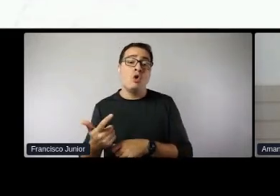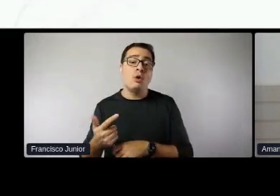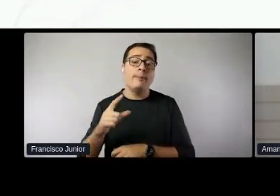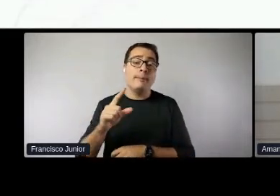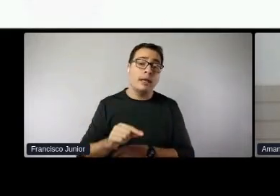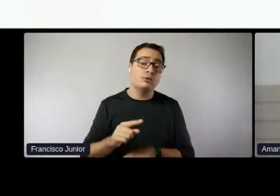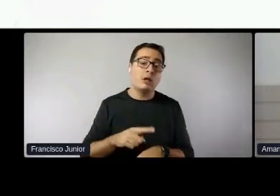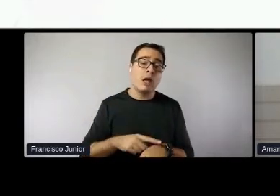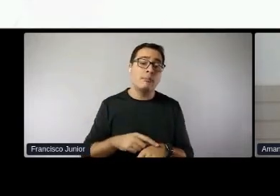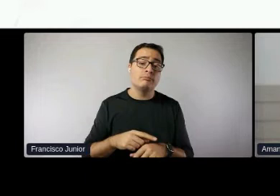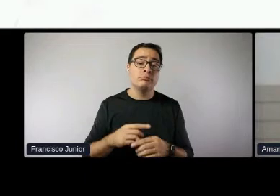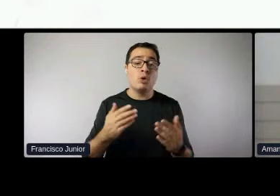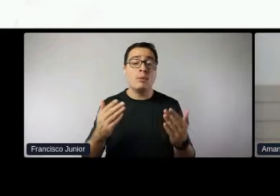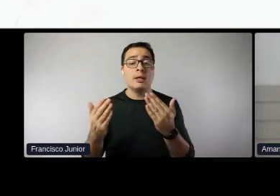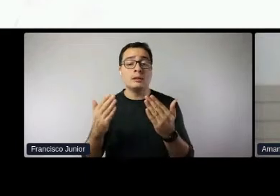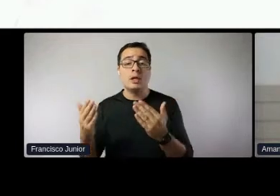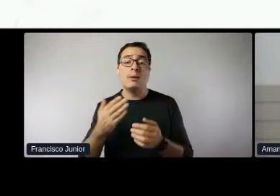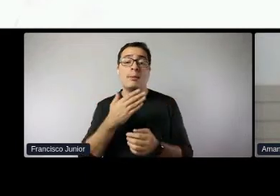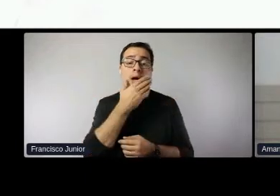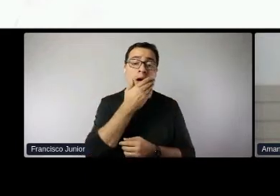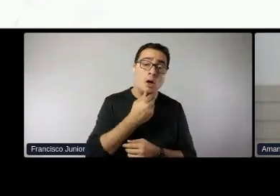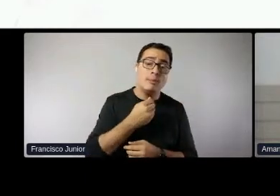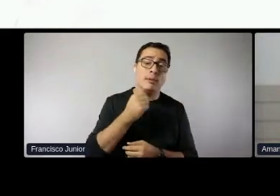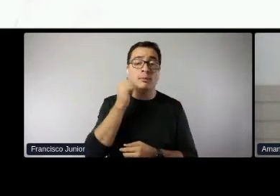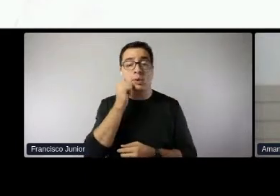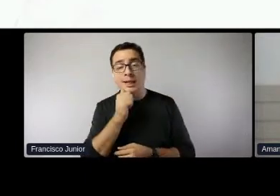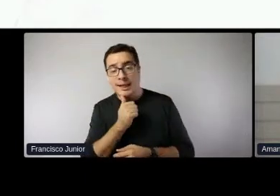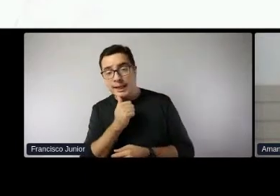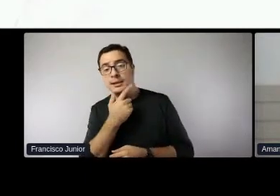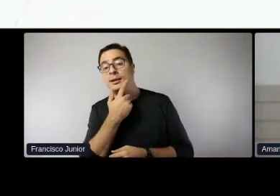aí ela consegue fazer essa comparação também para homens, mulheres,